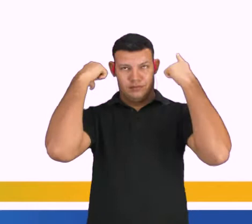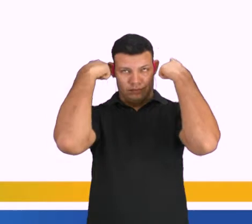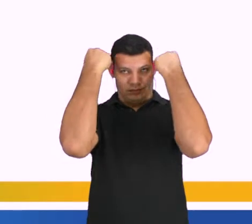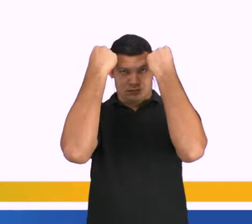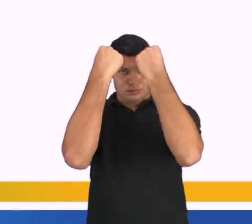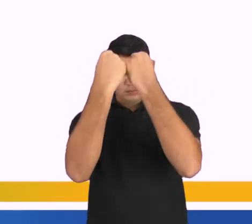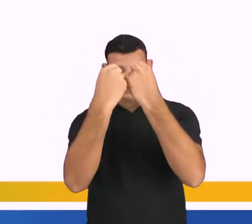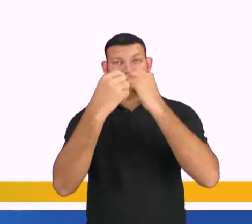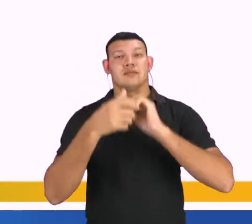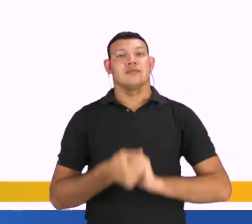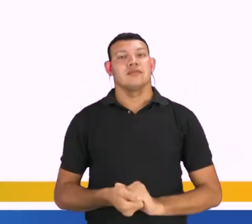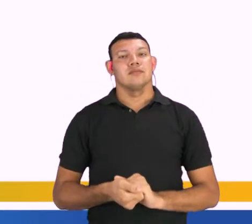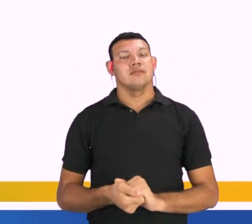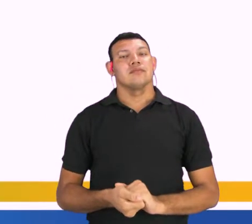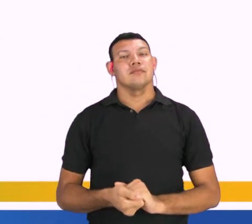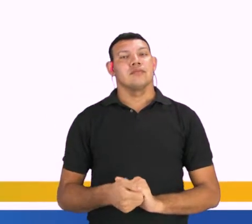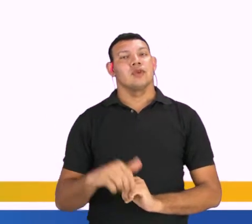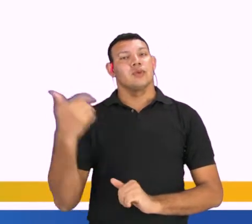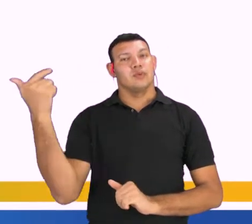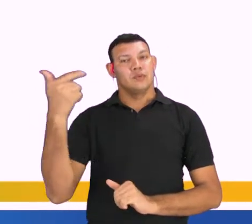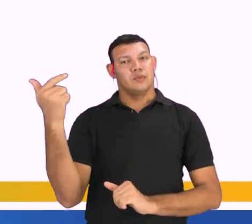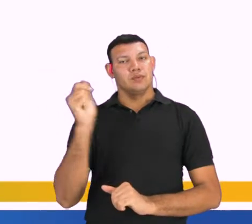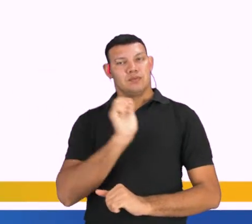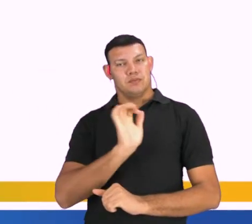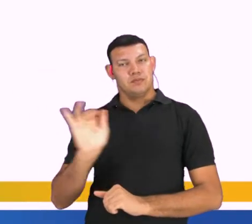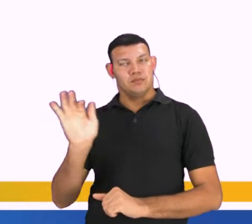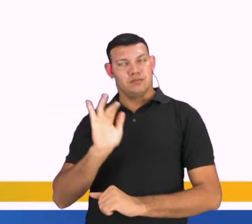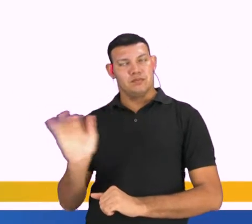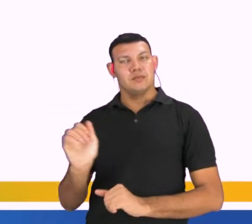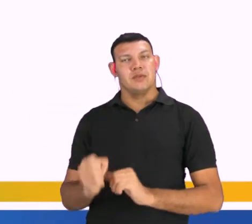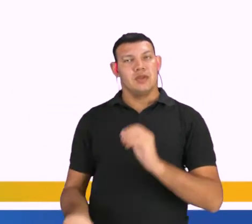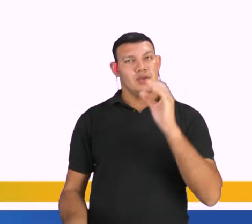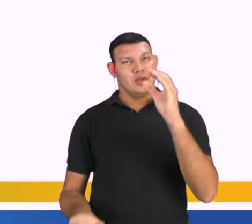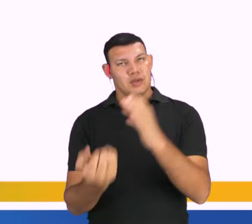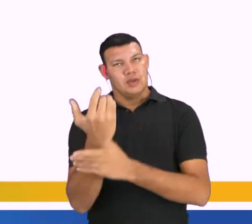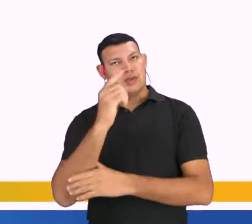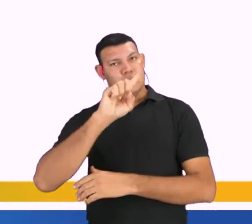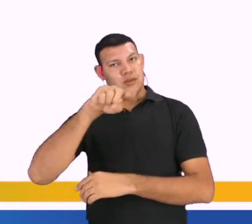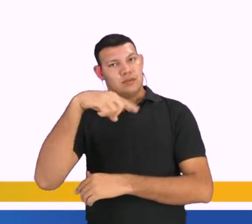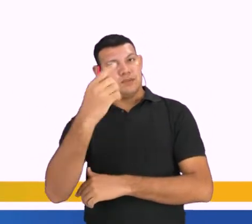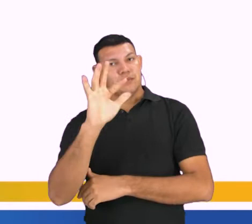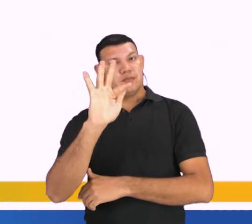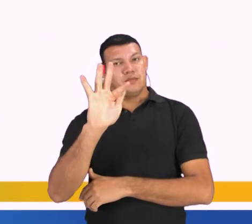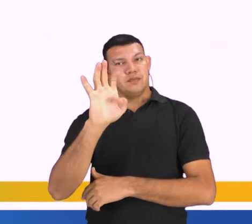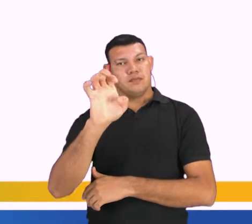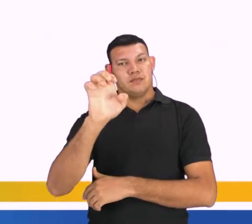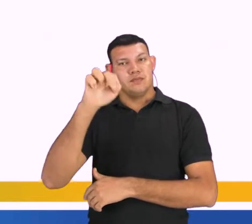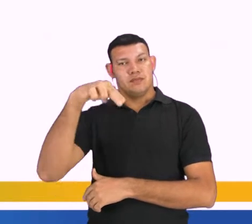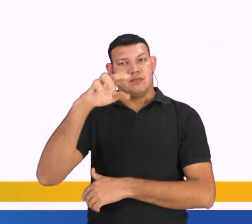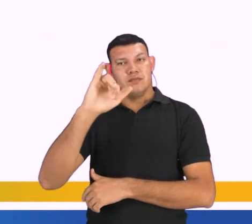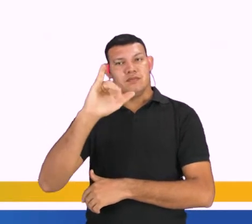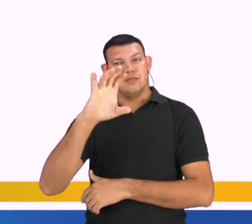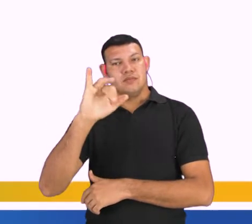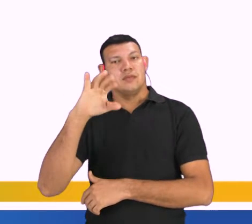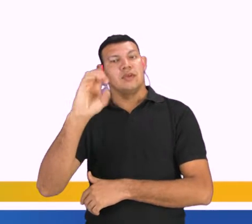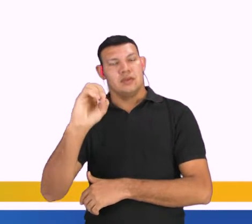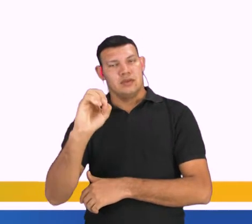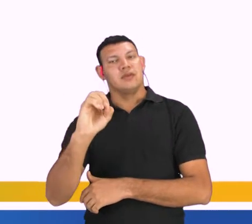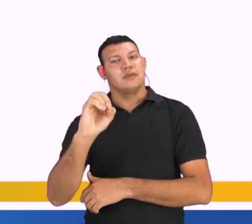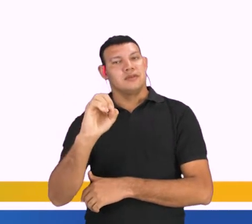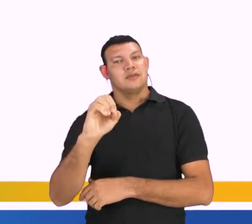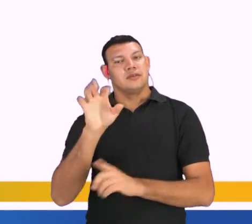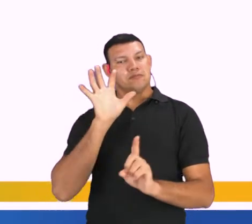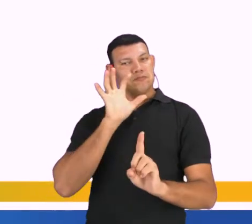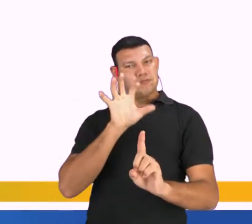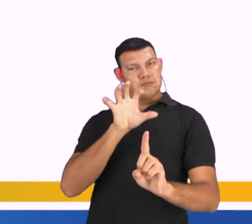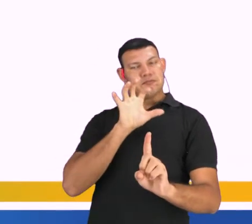alfabetos que surgiram depois do fenício, como nós veremos a seguir, e que influenciou bastante no nosso alfabeto e